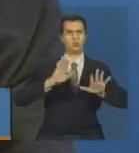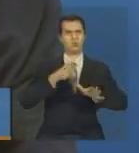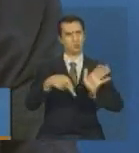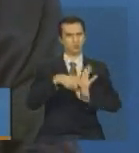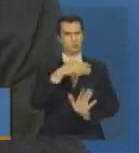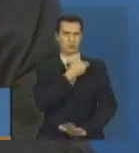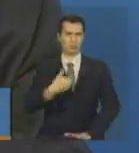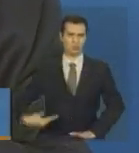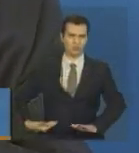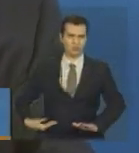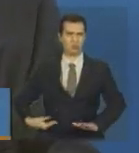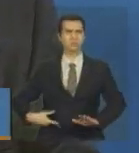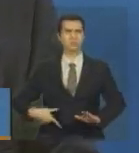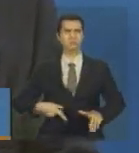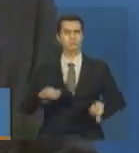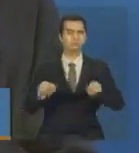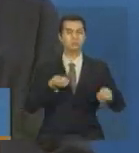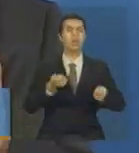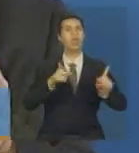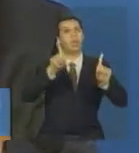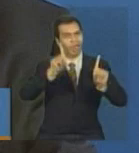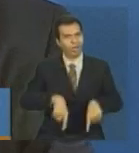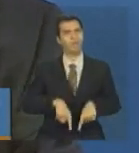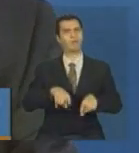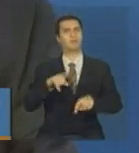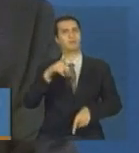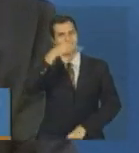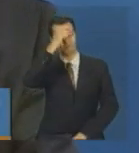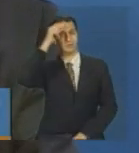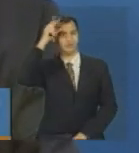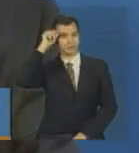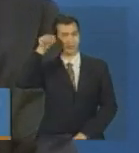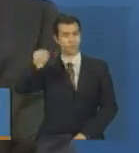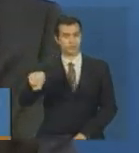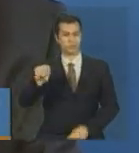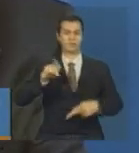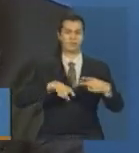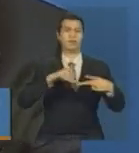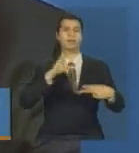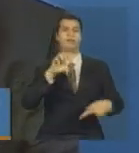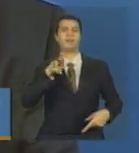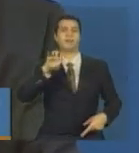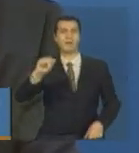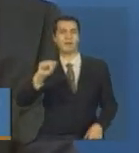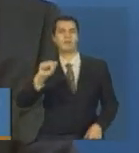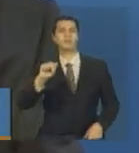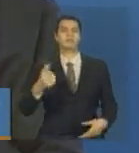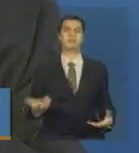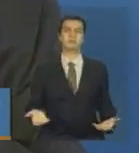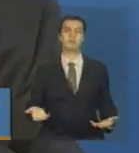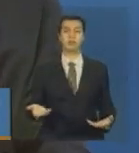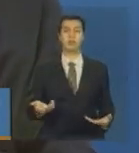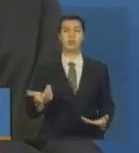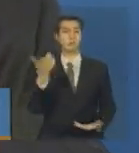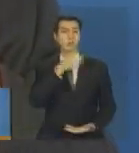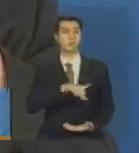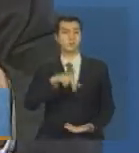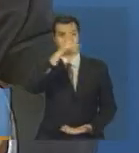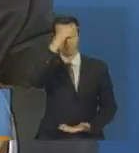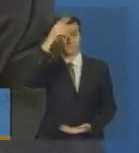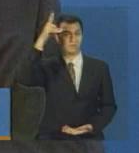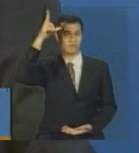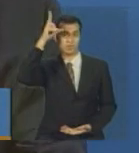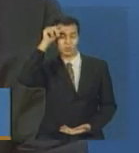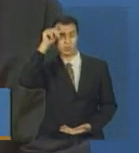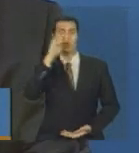É através dos CRAS, dos Centros de Referência de Assistência Social, que a prefeitura chega no